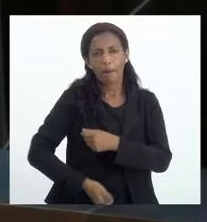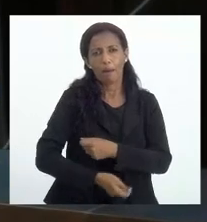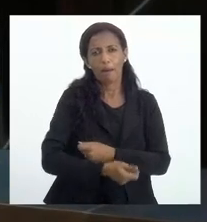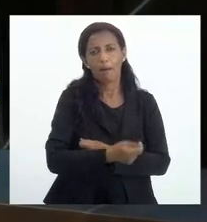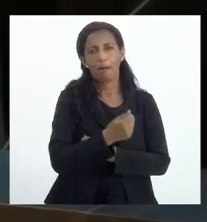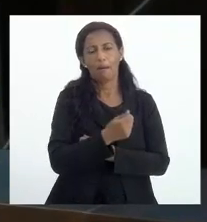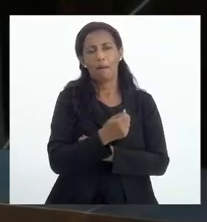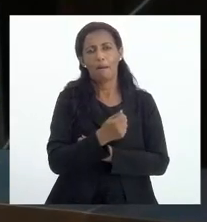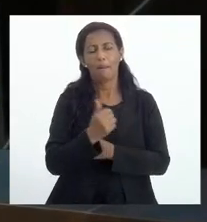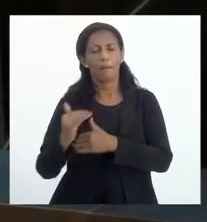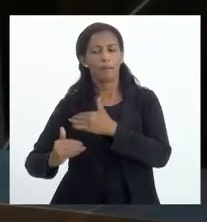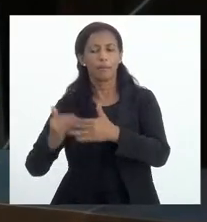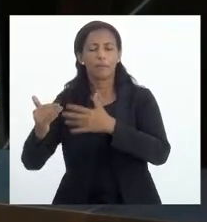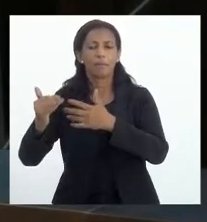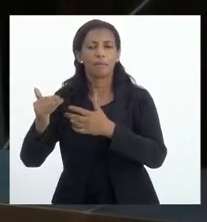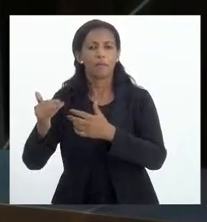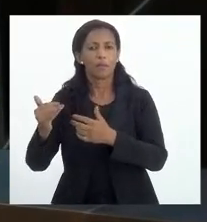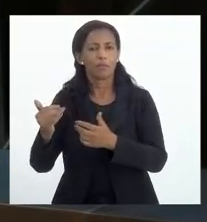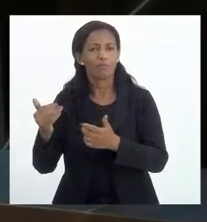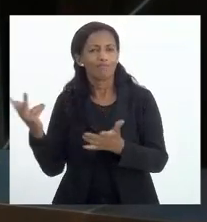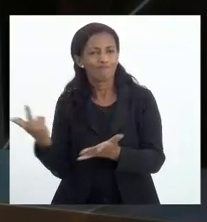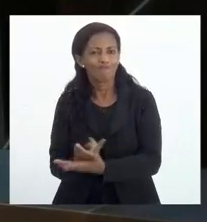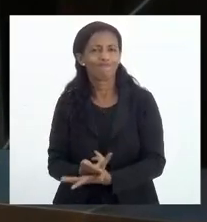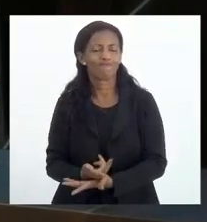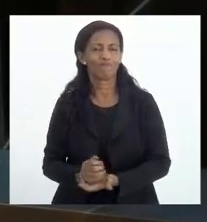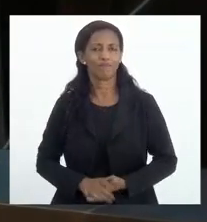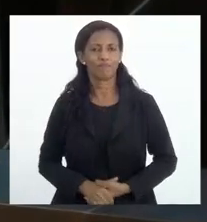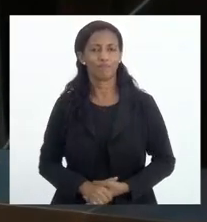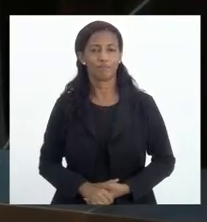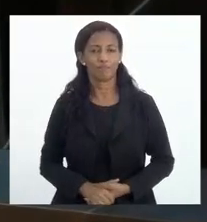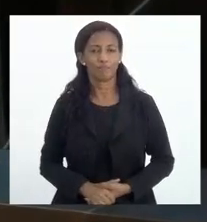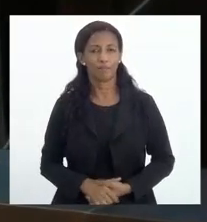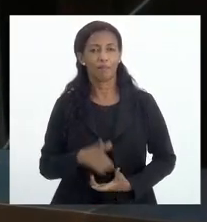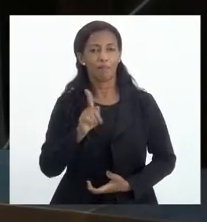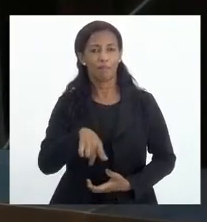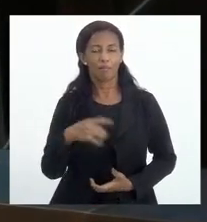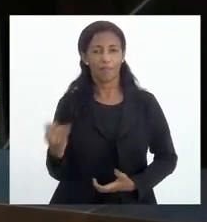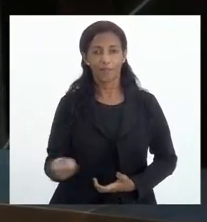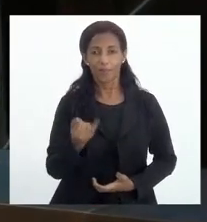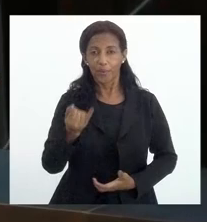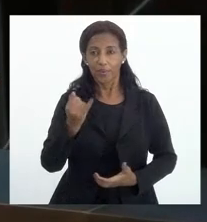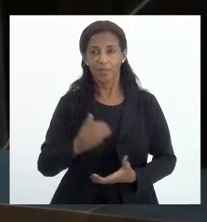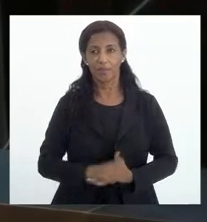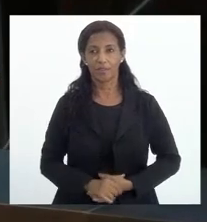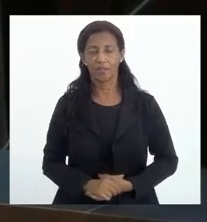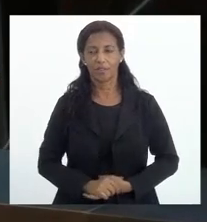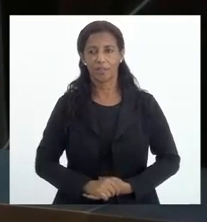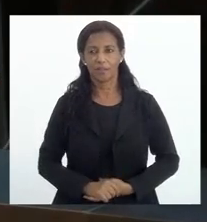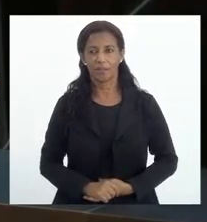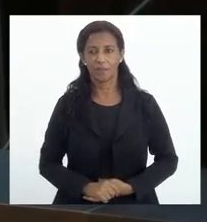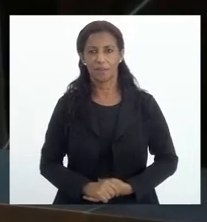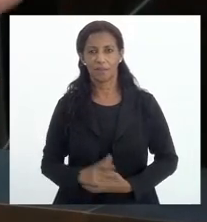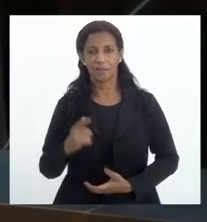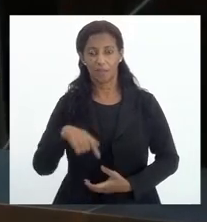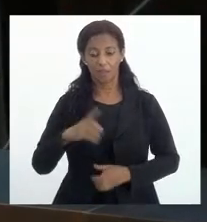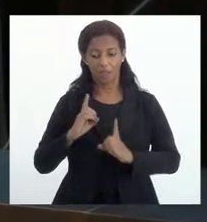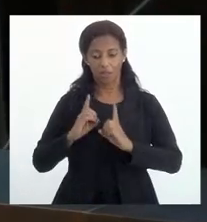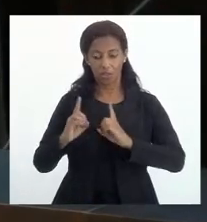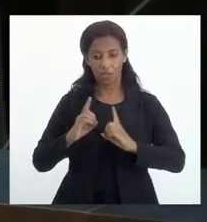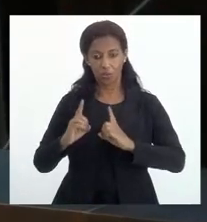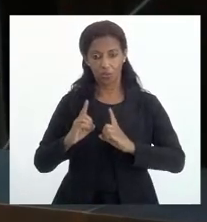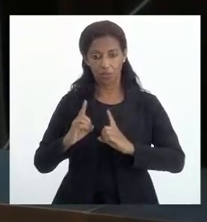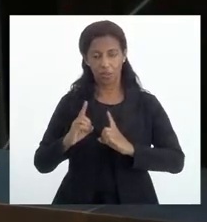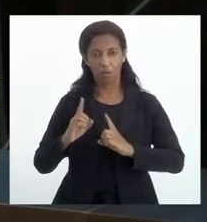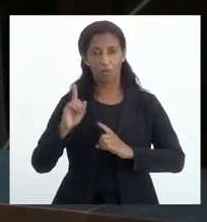crescimento econômico se processe. Então, é importante que essa discussão no